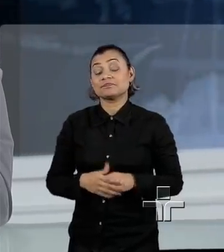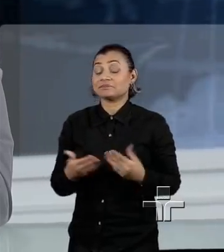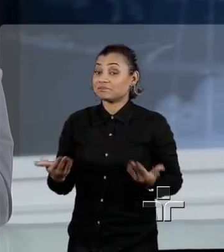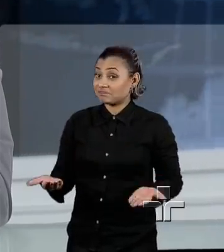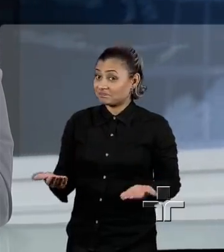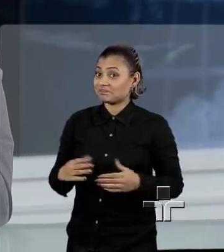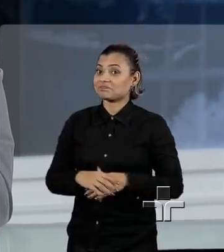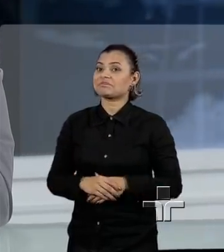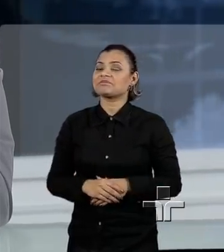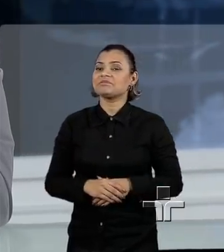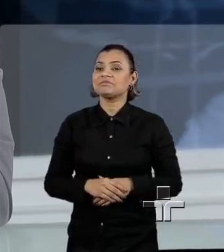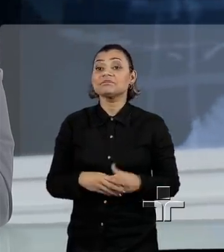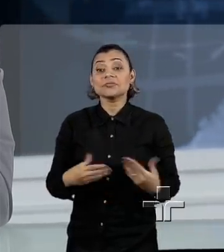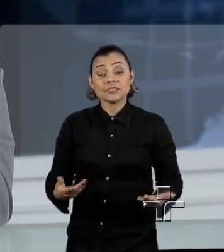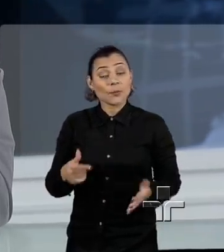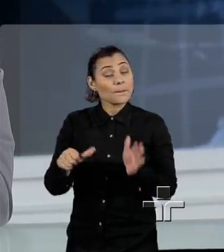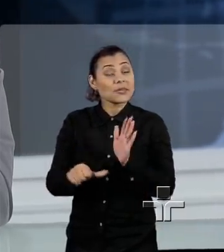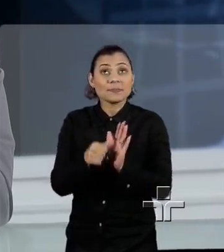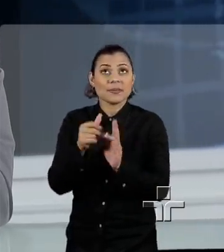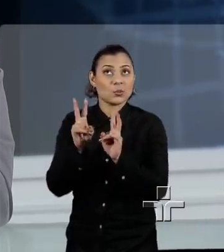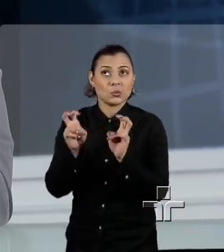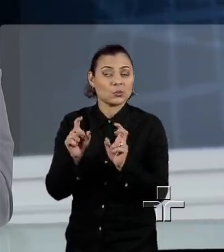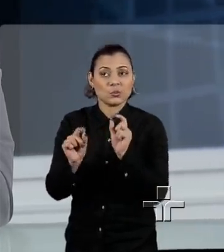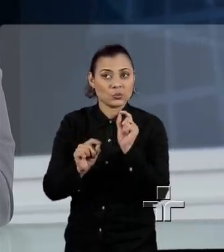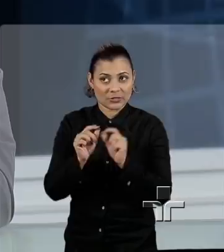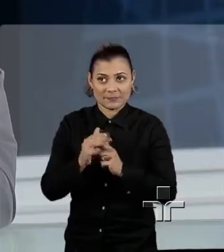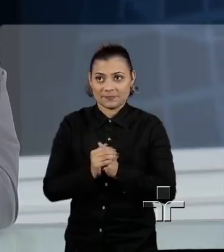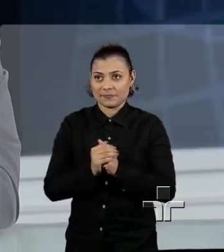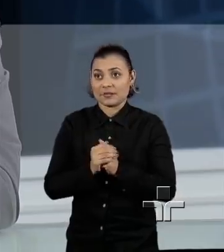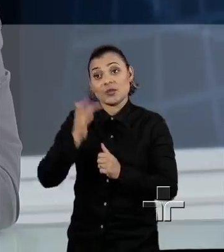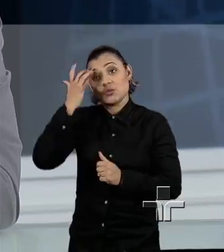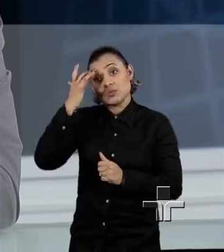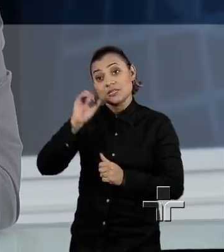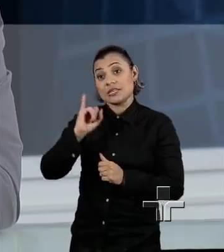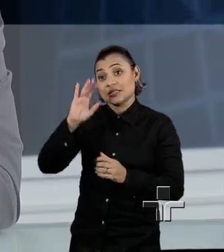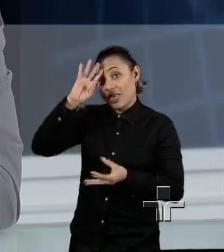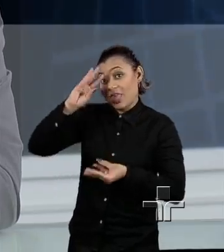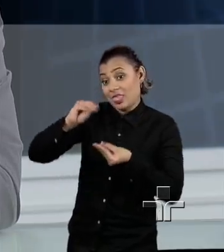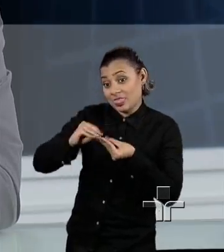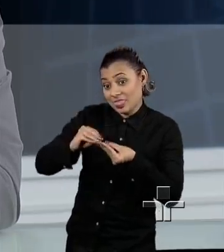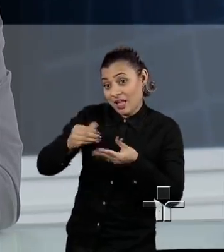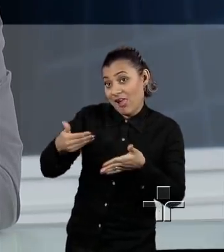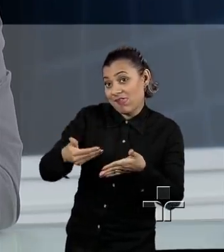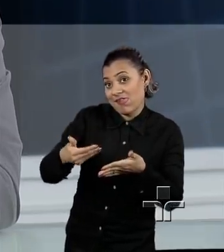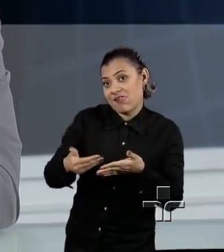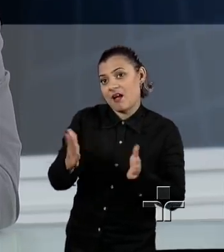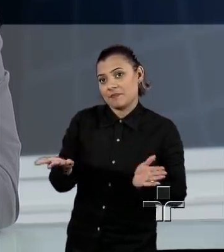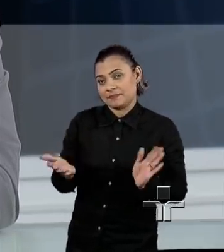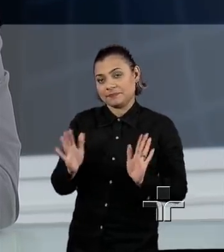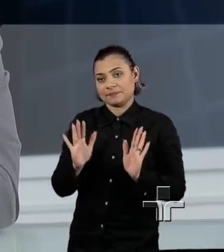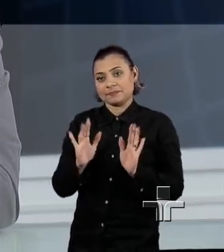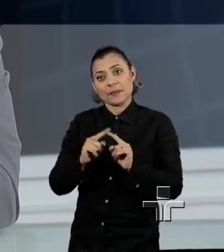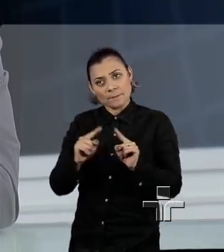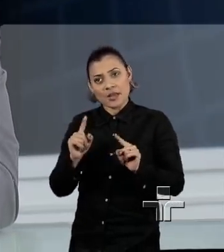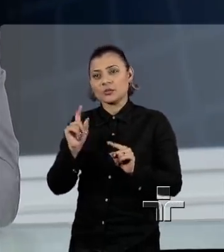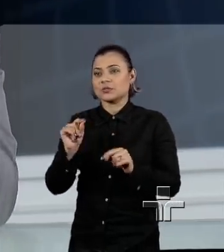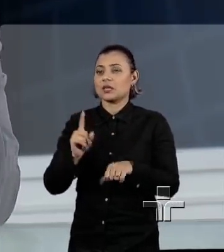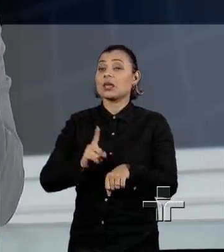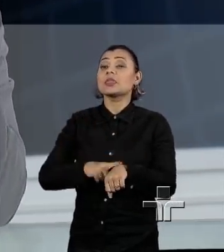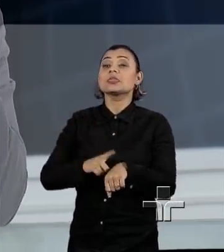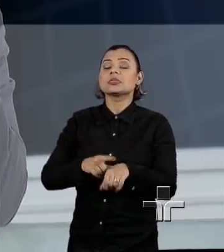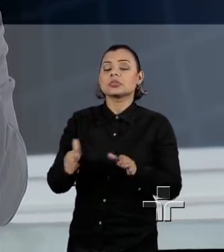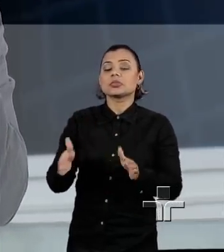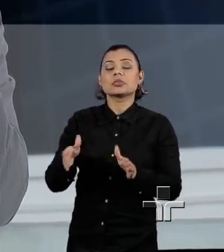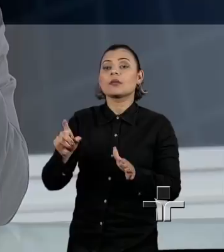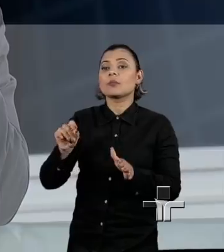Eu acho que, bom, primeira coisa, não sei se há tempo de tomar conclusões, seguramente não. Mas é tempo de liberar as